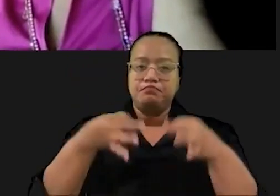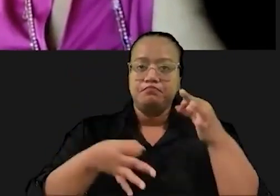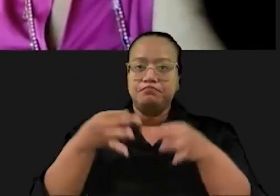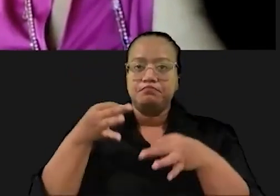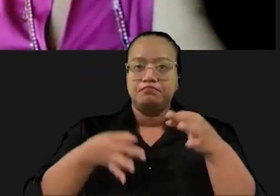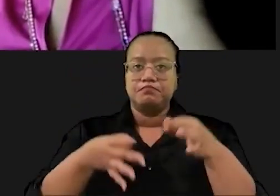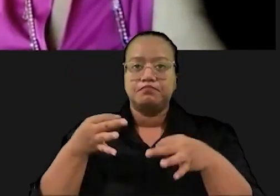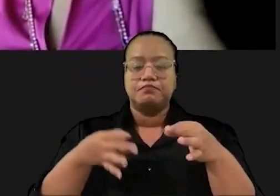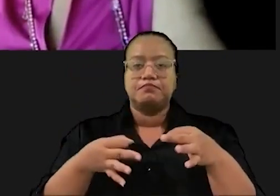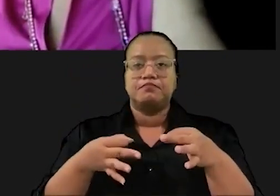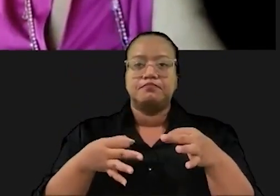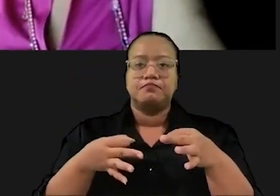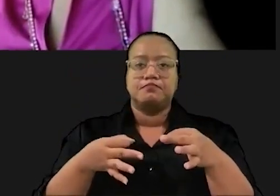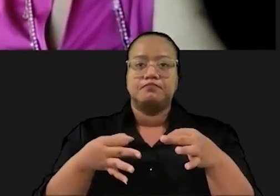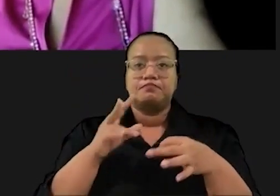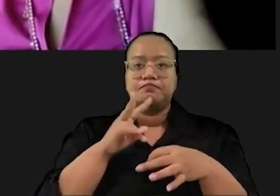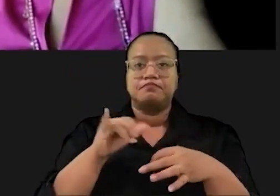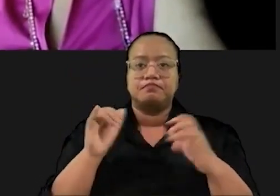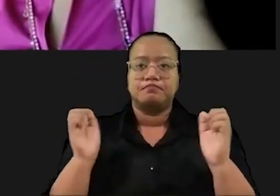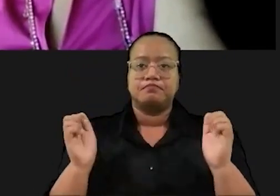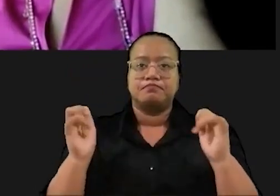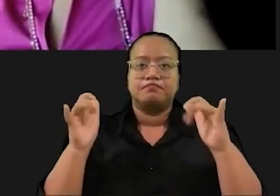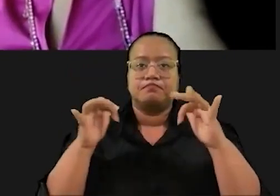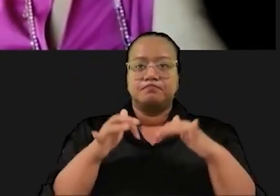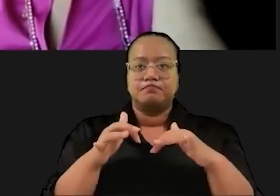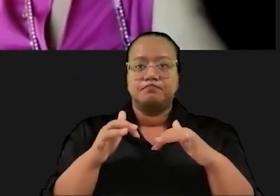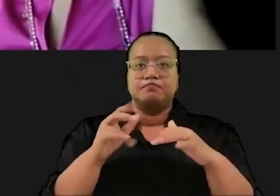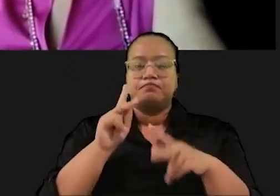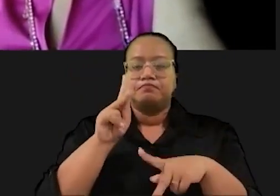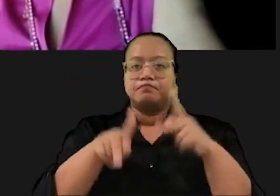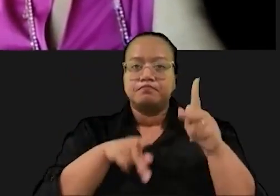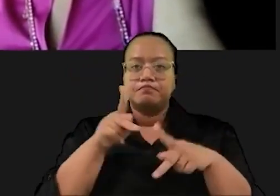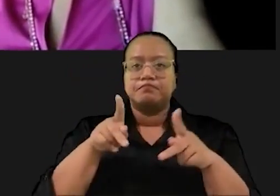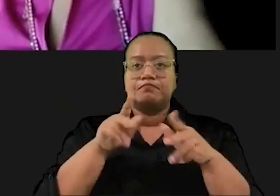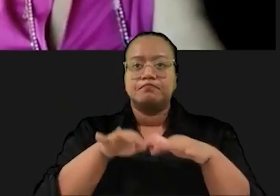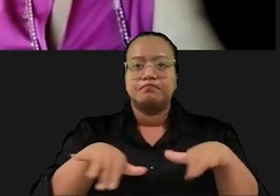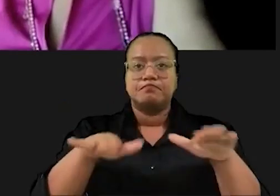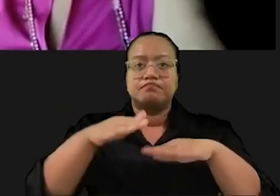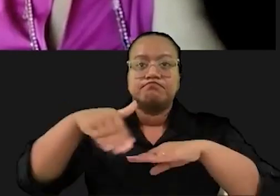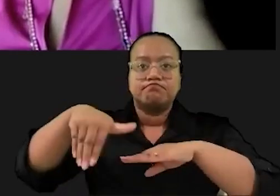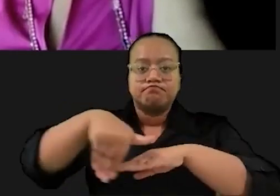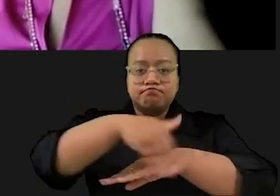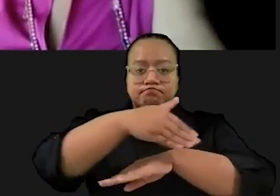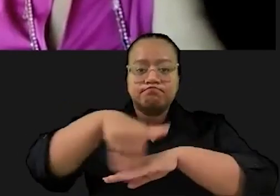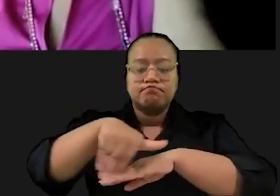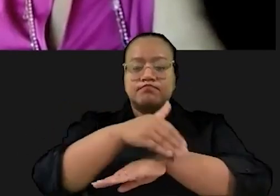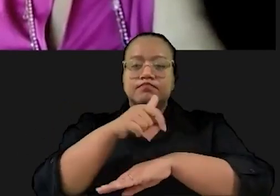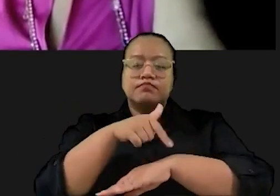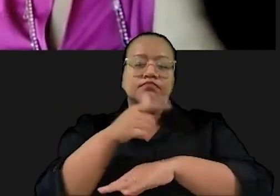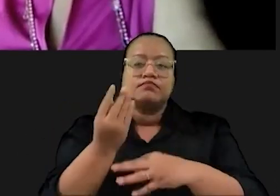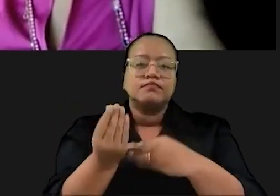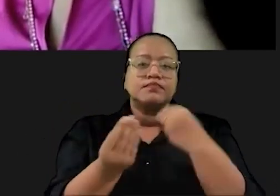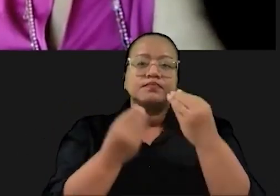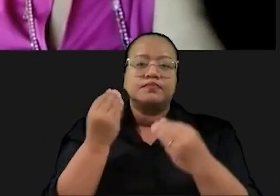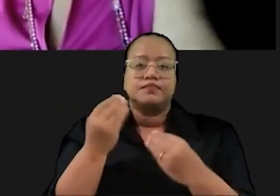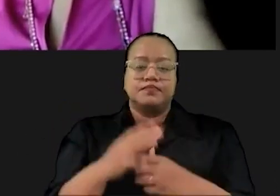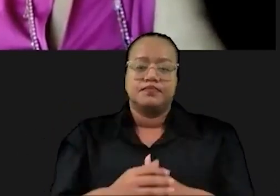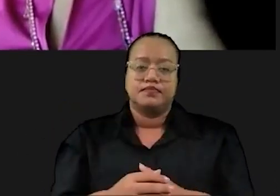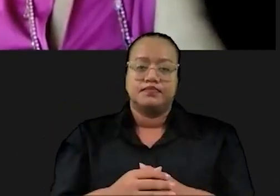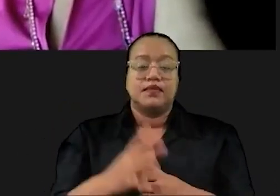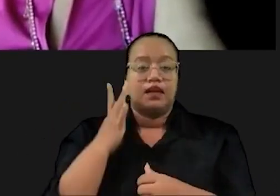né, com essa população de rua. E a gente tem sempre optado